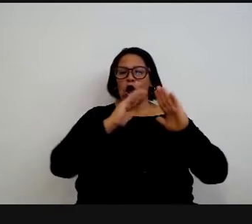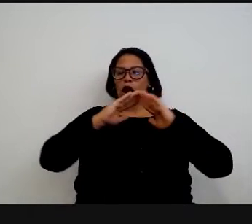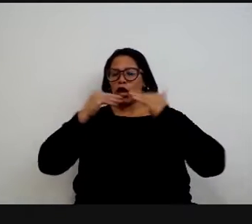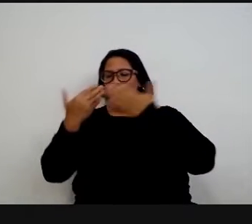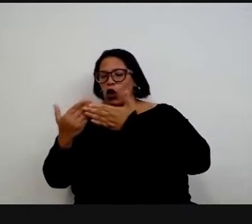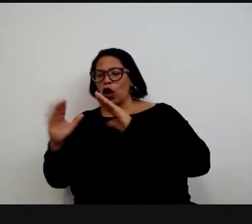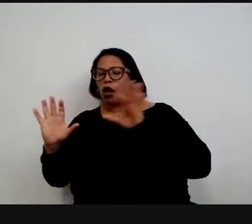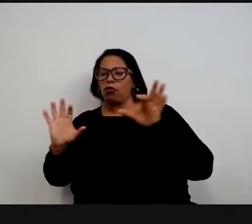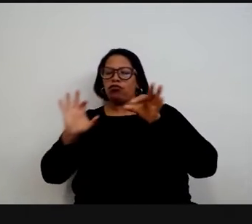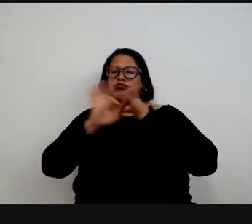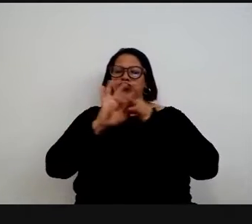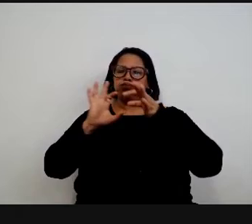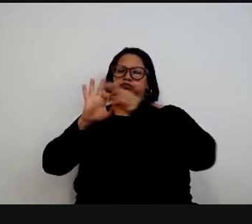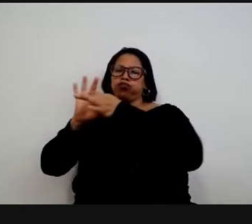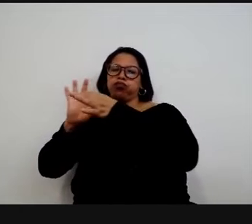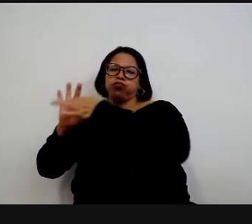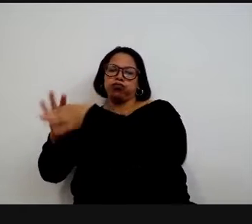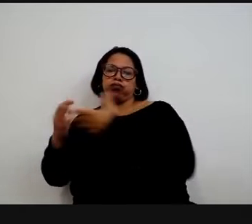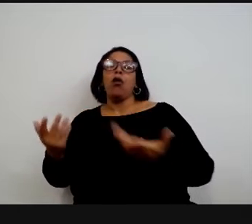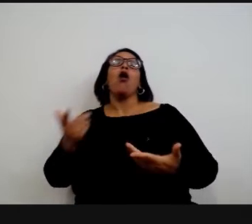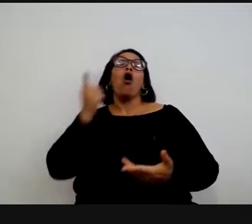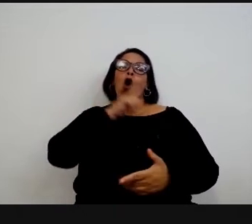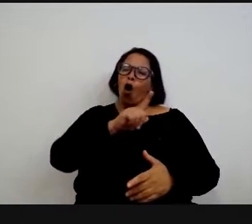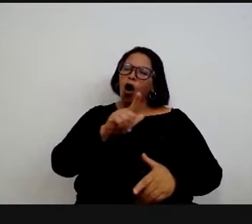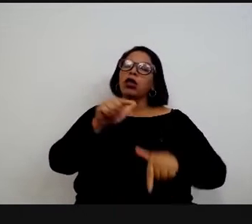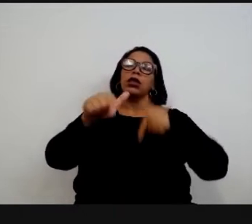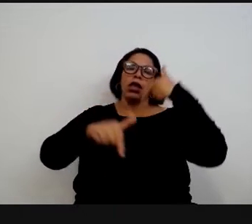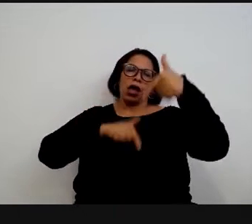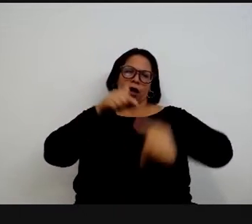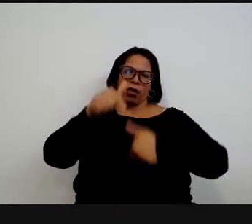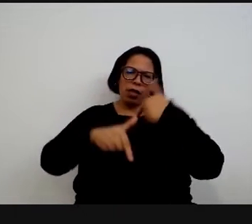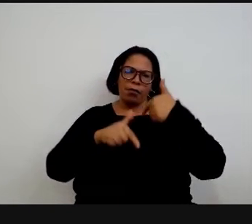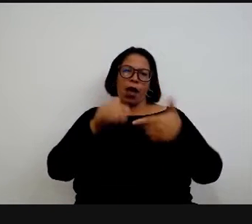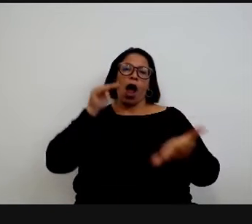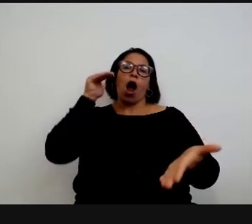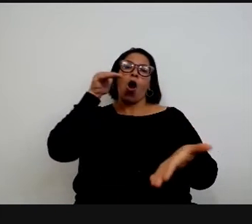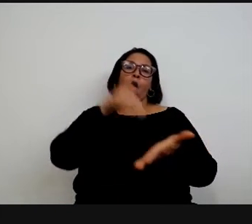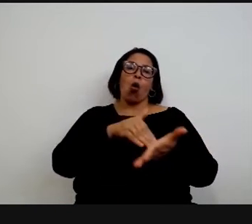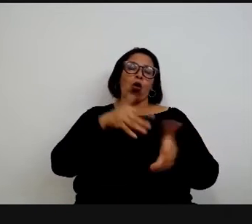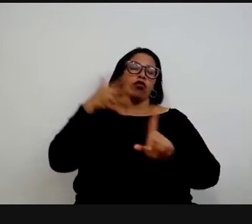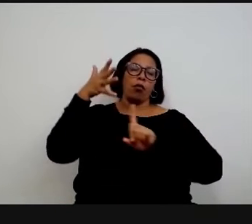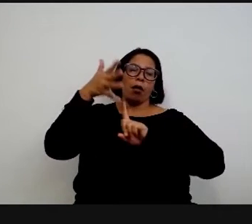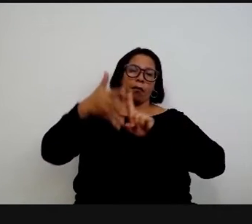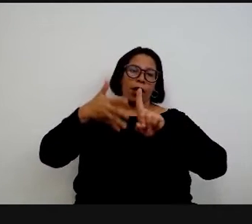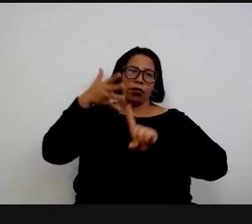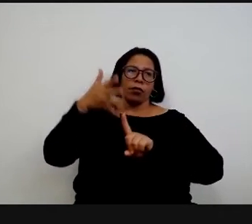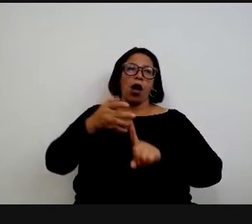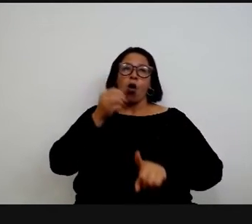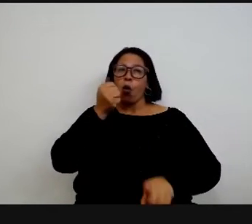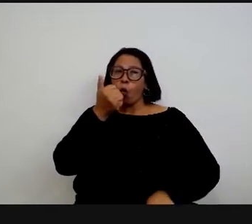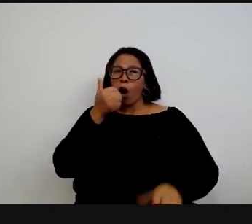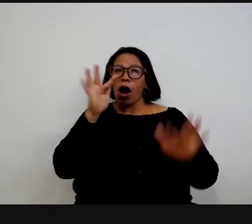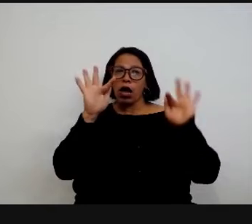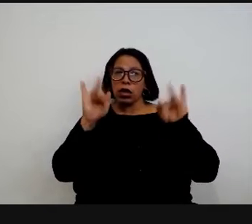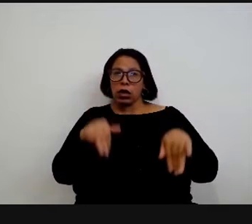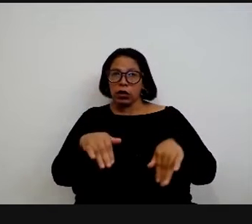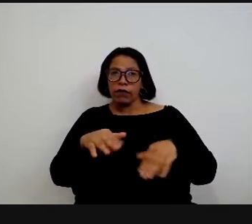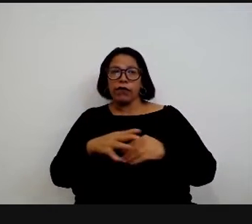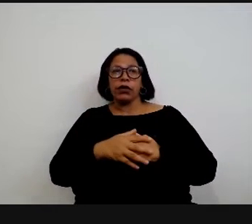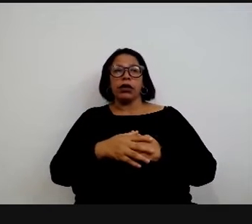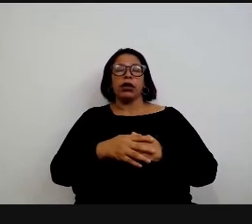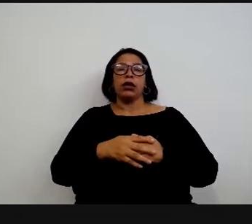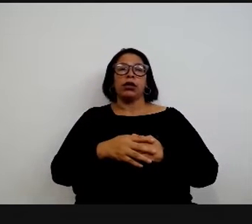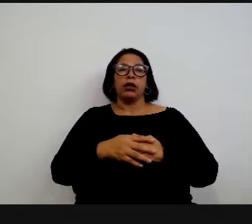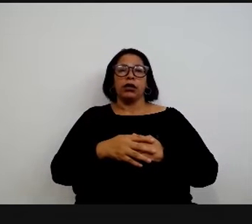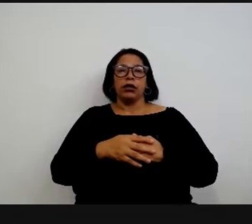fazer muito. Eu vou aqui para a última participação, já estamos caminhando aí portanto,